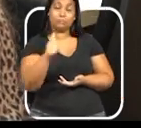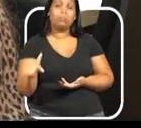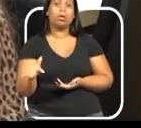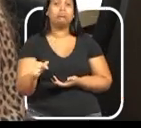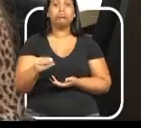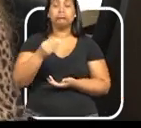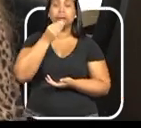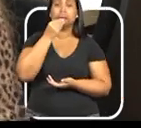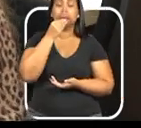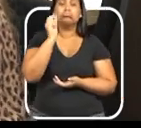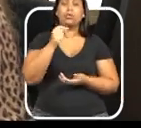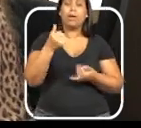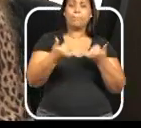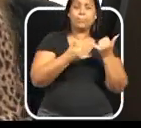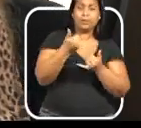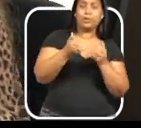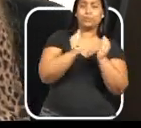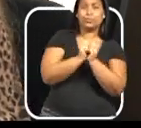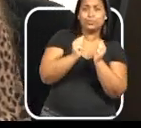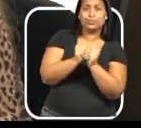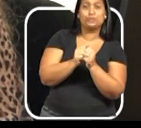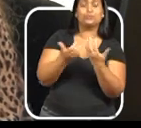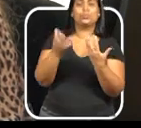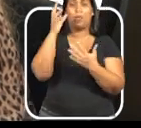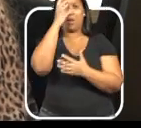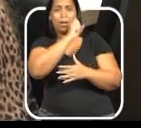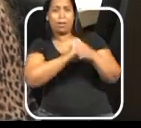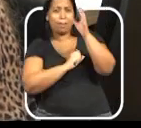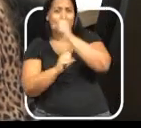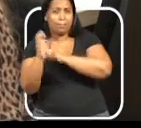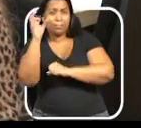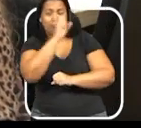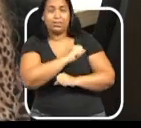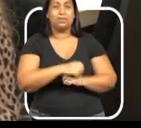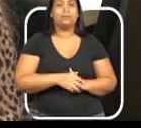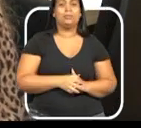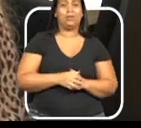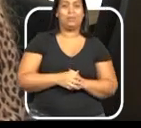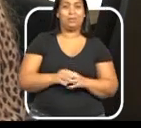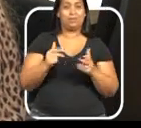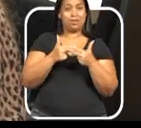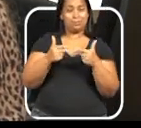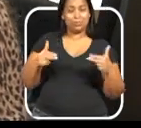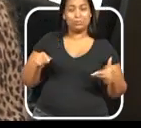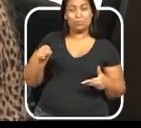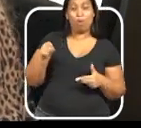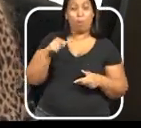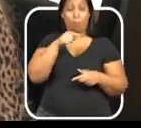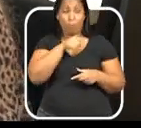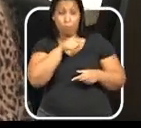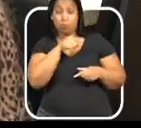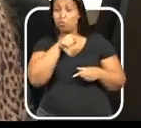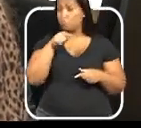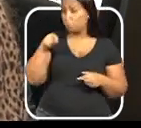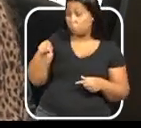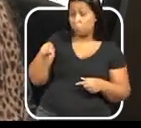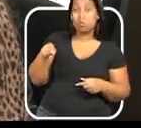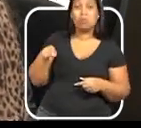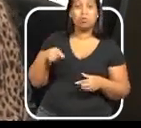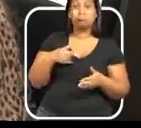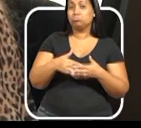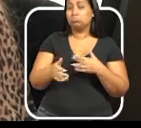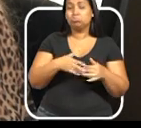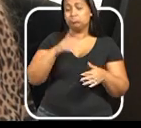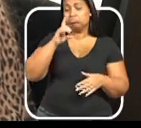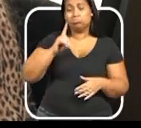oportunidade de brincar junto, de aprender as capacidades do outro, independente da